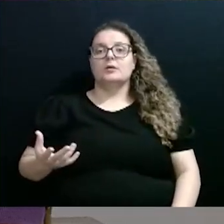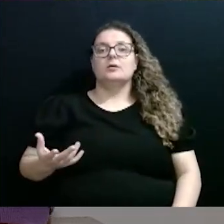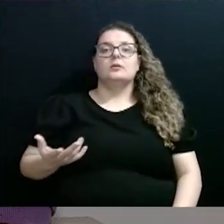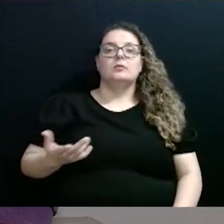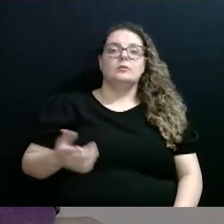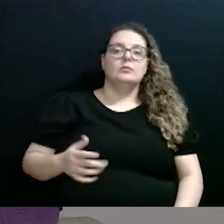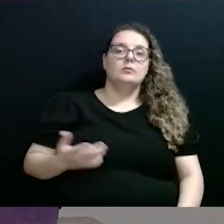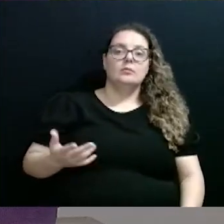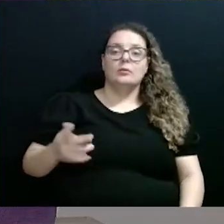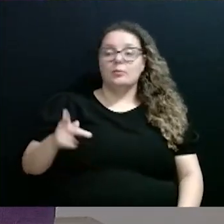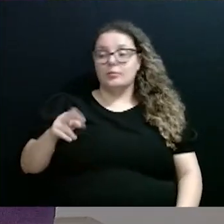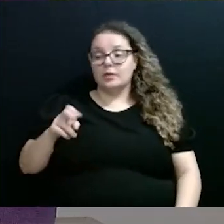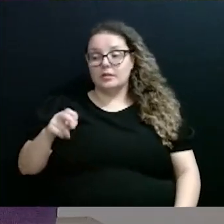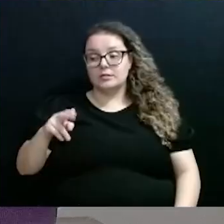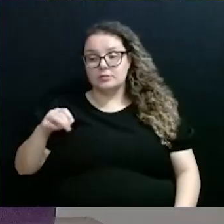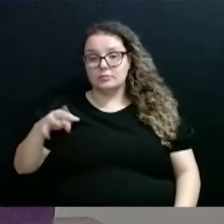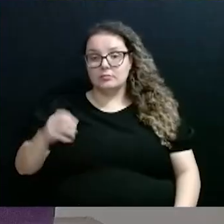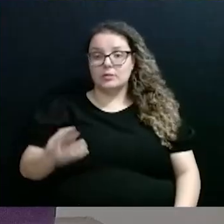lucro presumido,